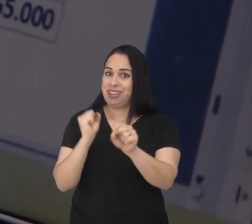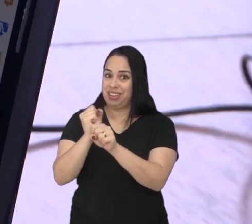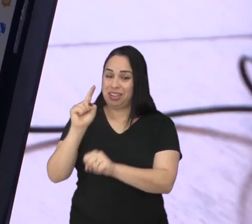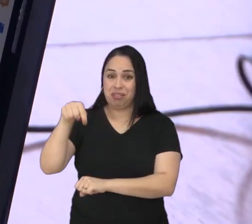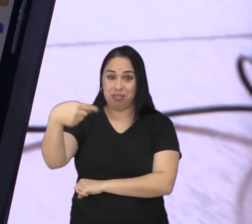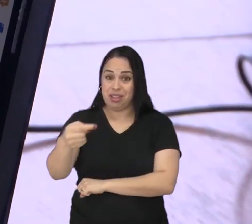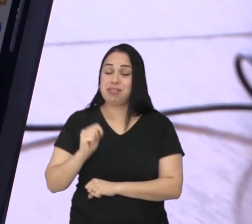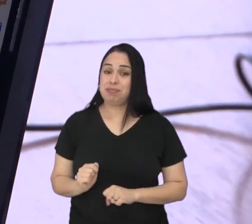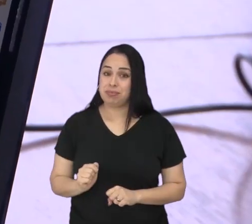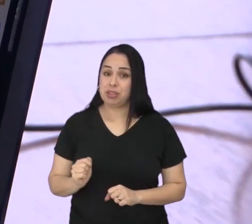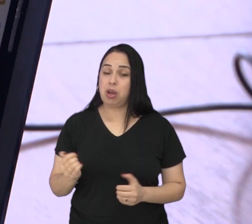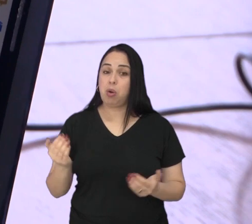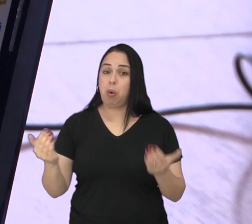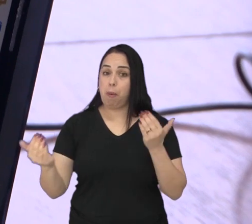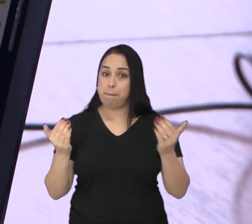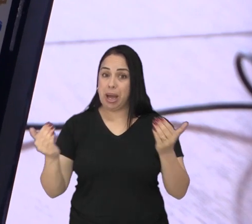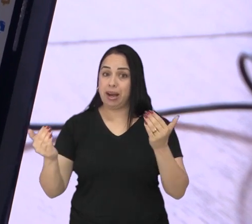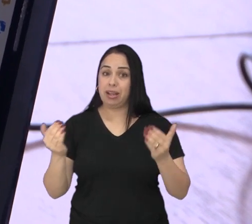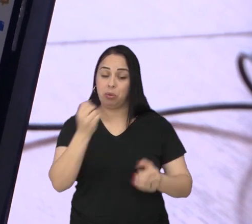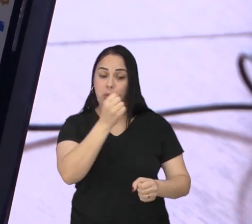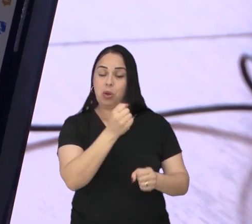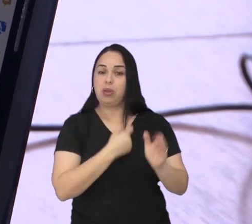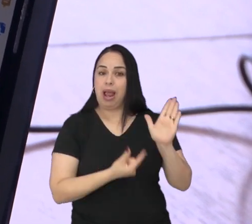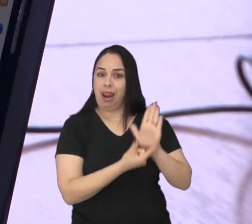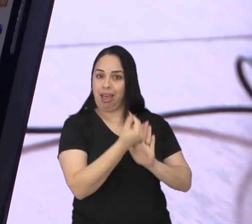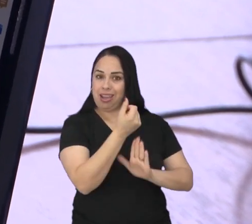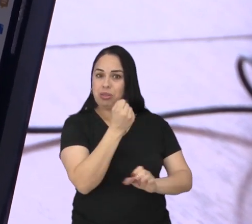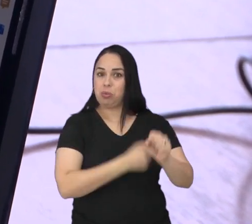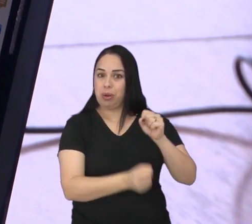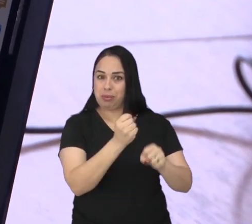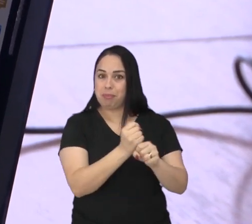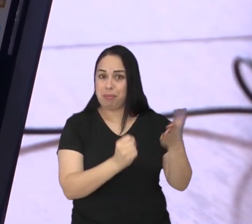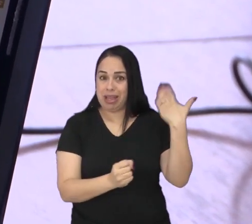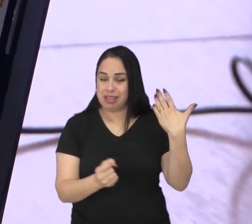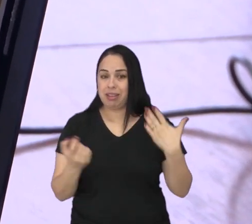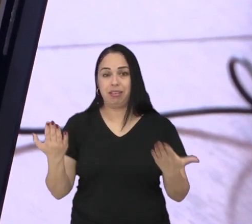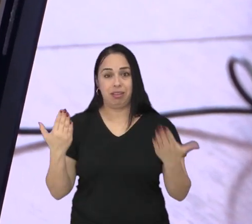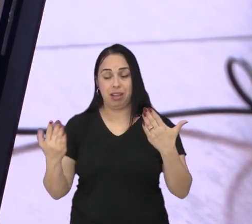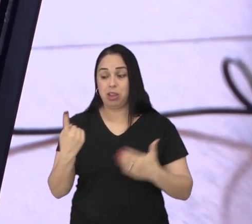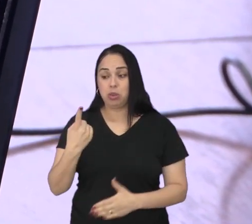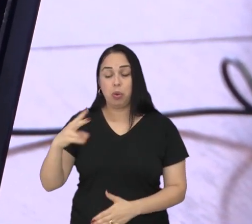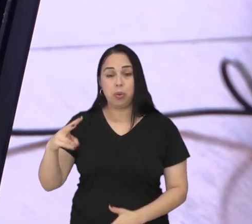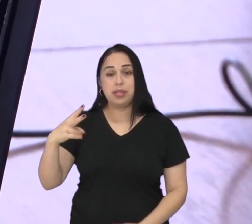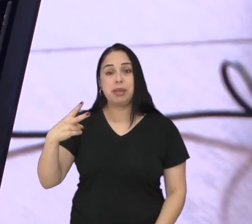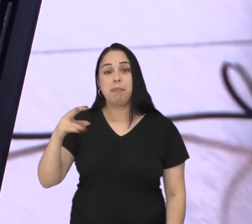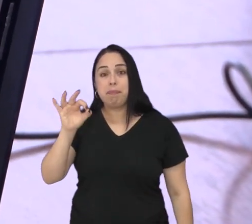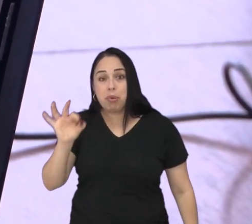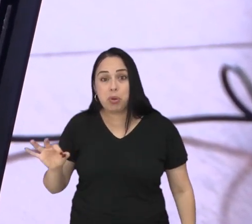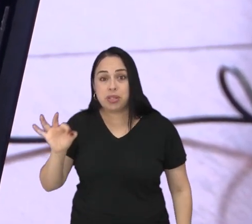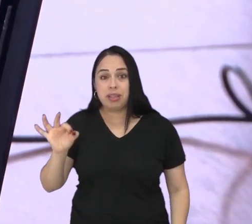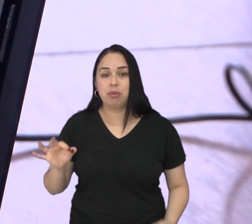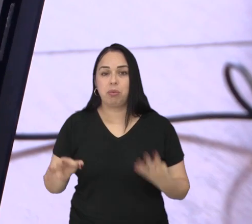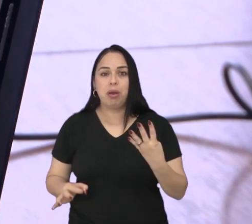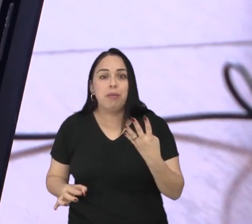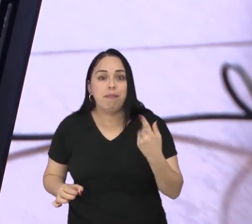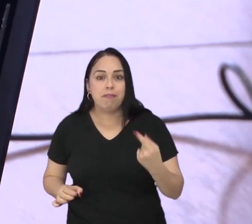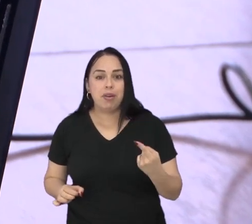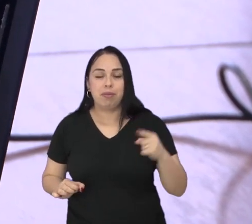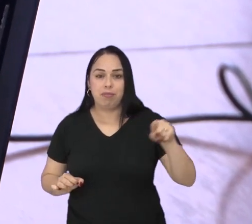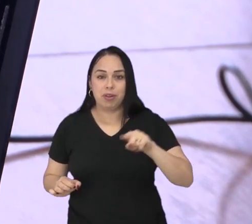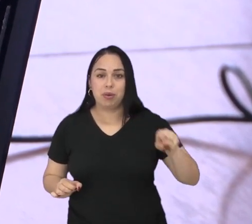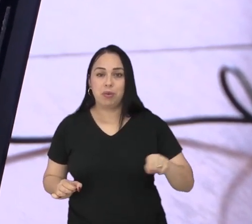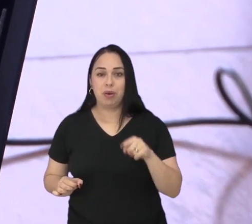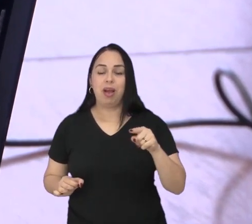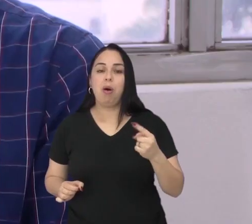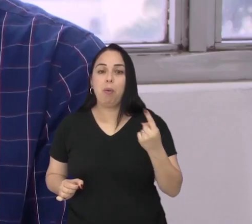vem. O valor é cerca de 12% maior que a receita do ano passado, fixado em 4,1 bilhões